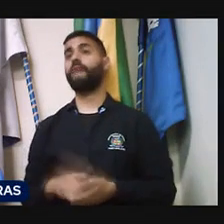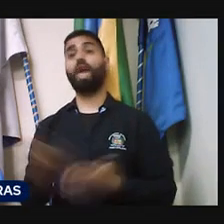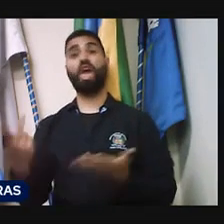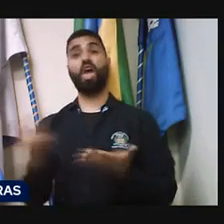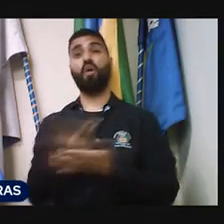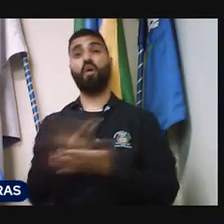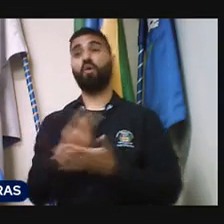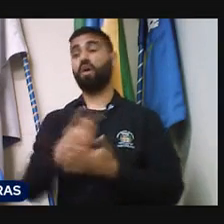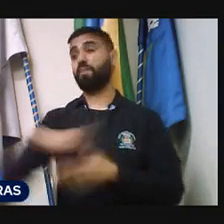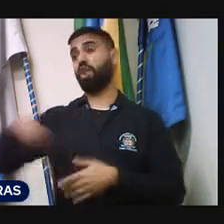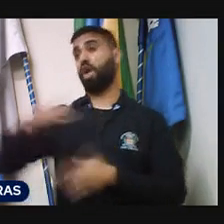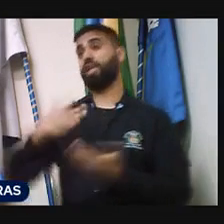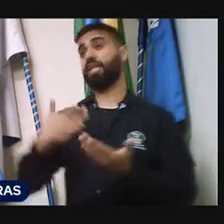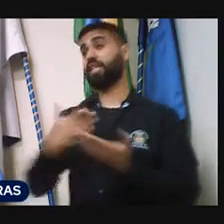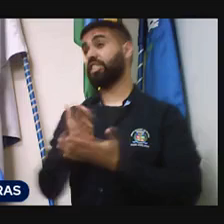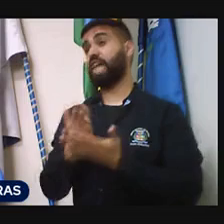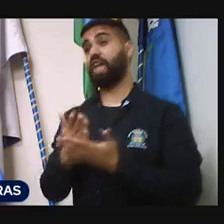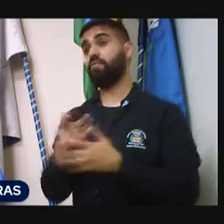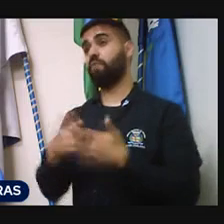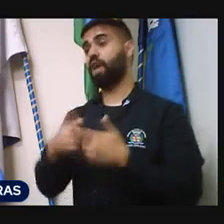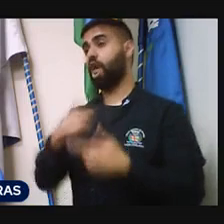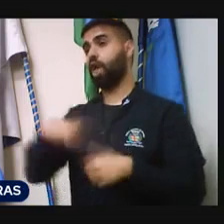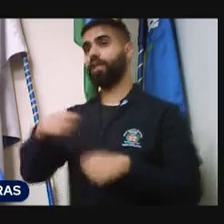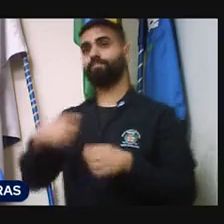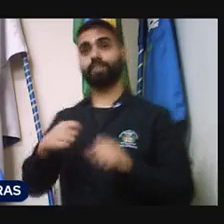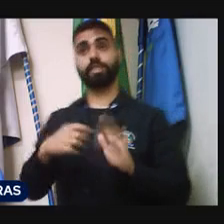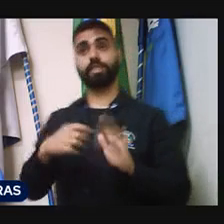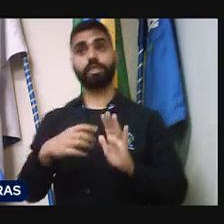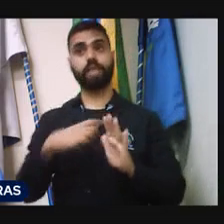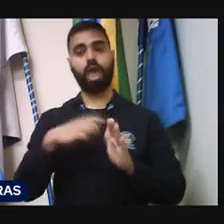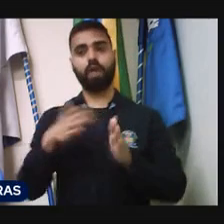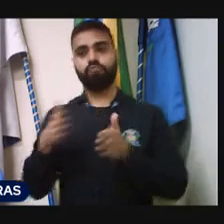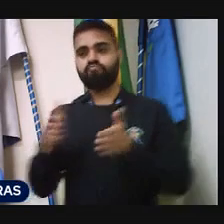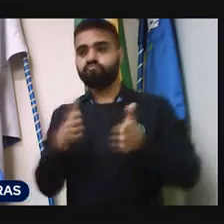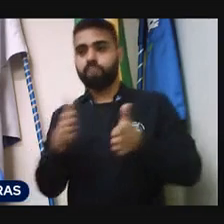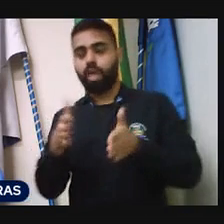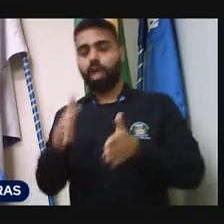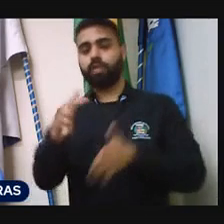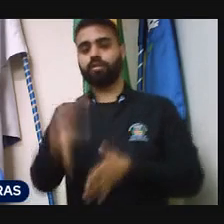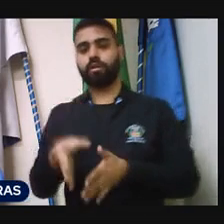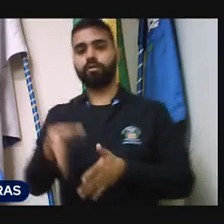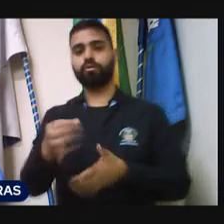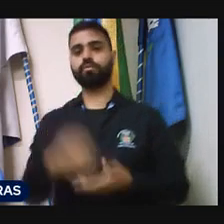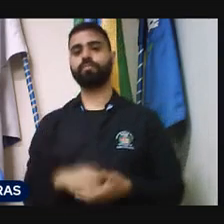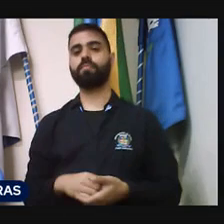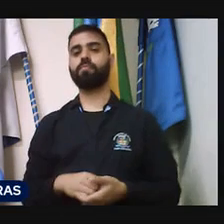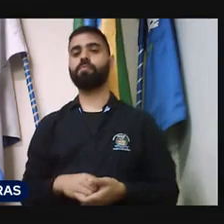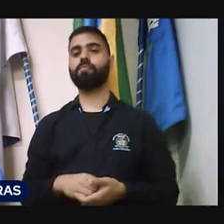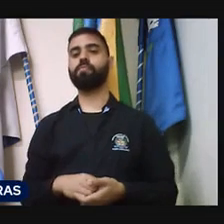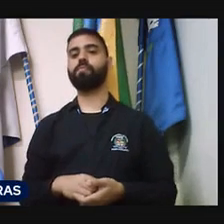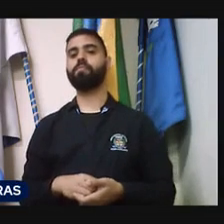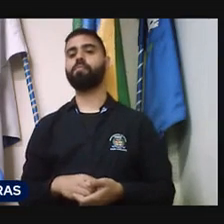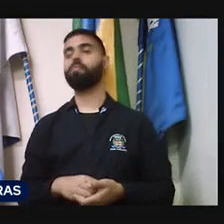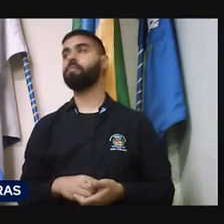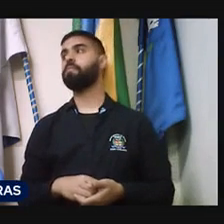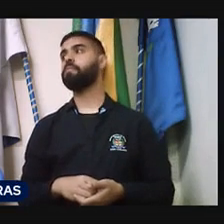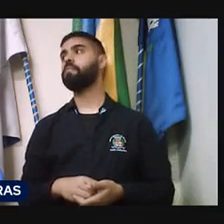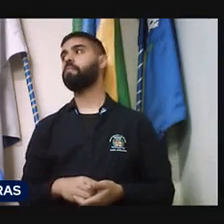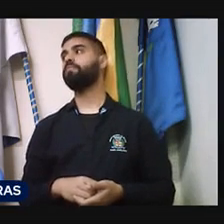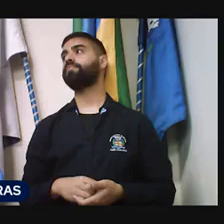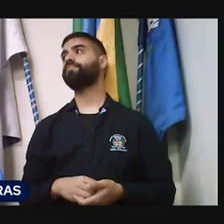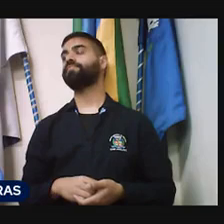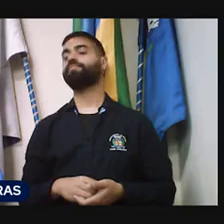eu nós somos uma casa e precisamos andar o máximo possível correto e outra coisa dá